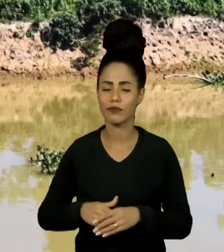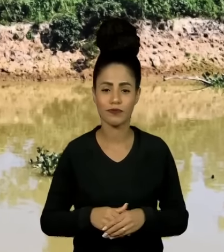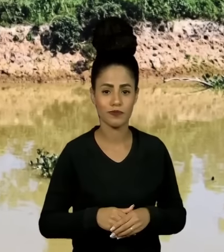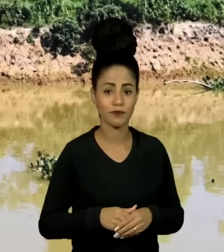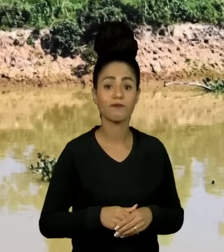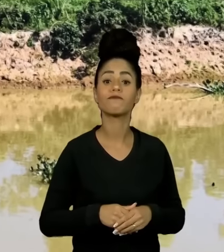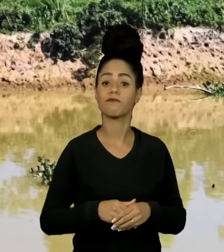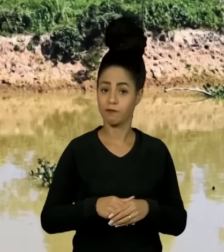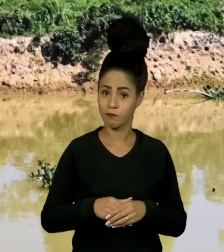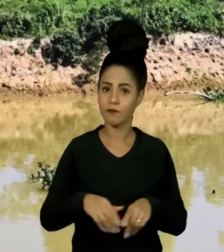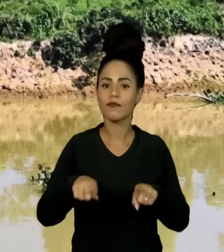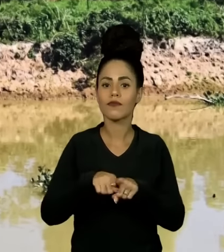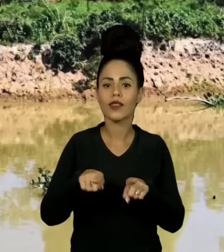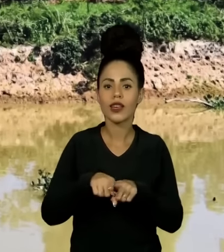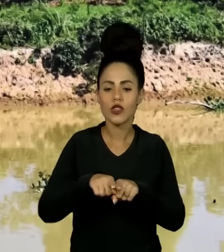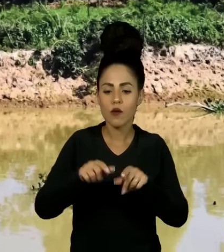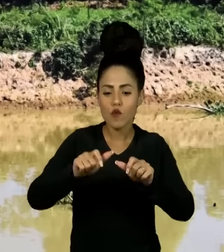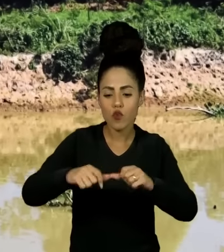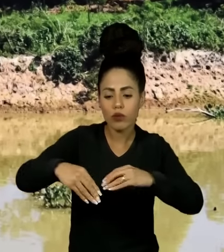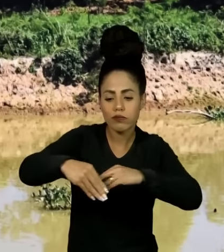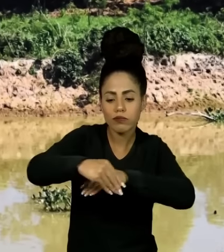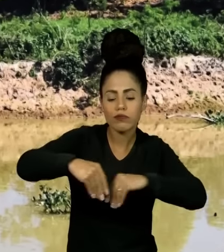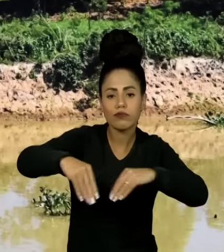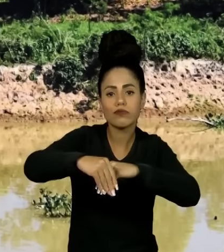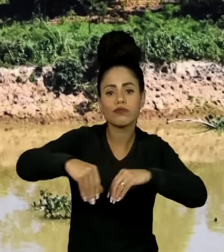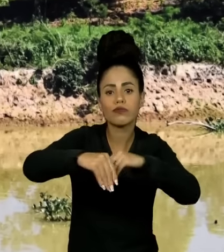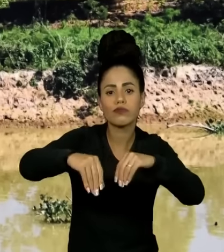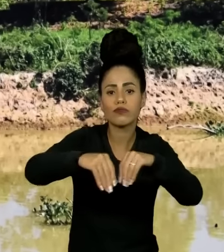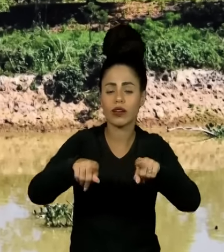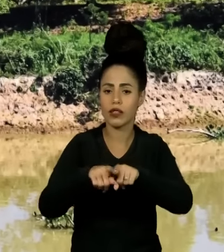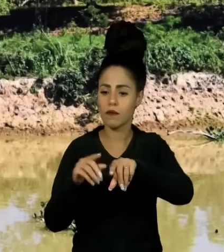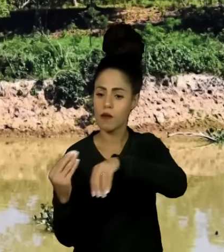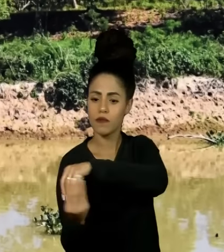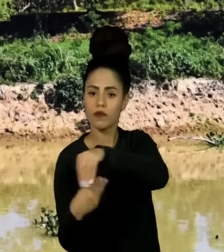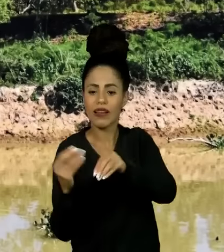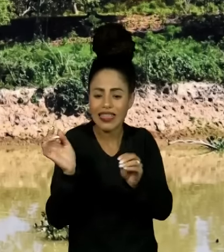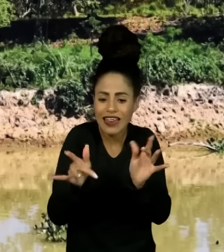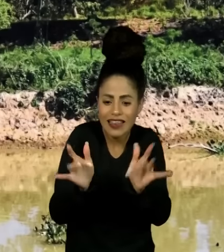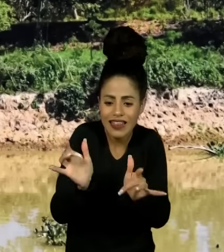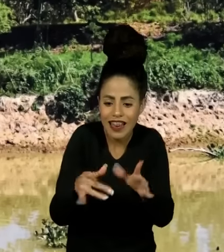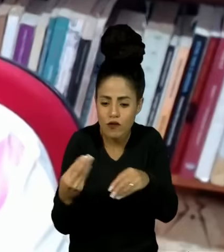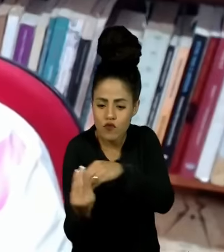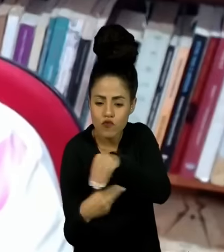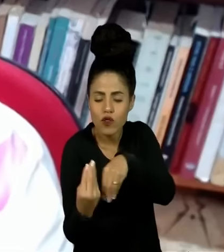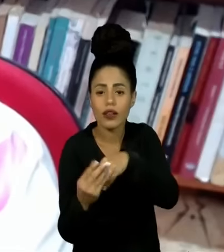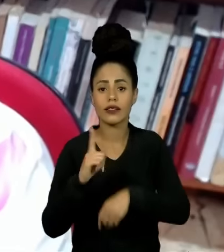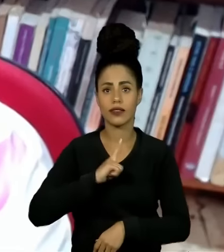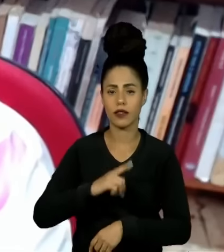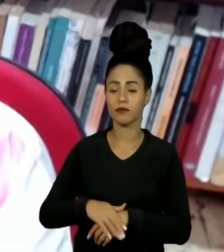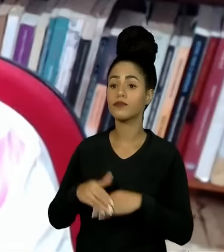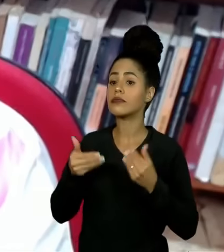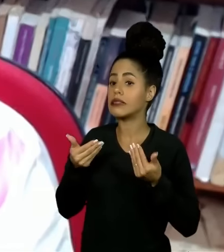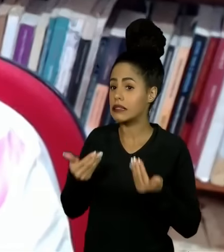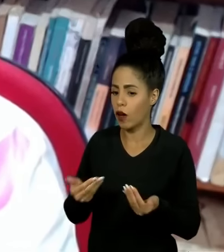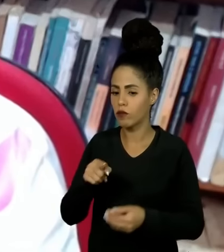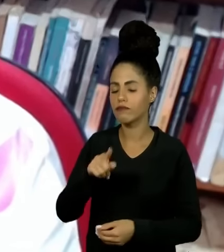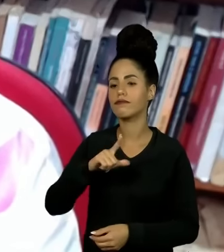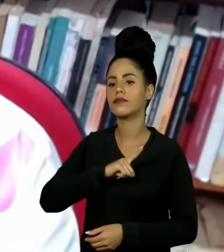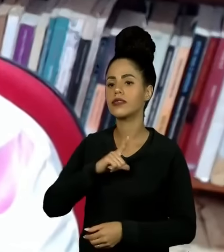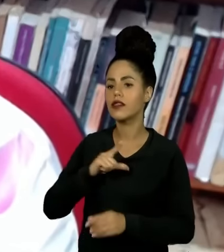Já os aterros são depósitos que misturam terra e resíduos. Eles foram